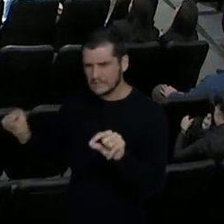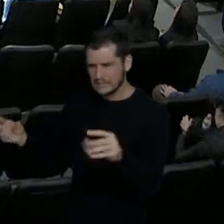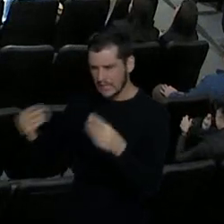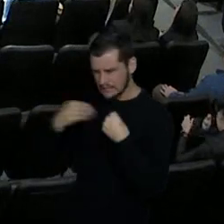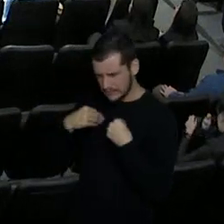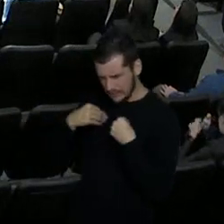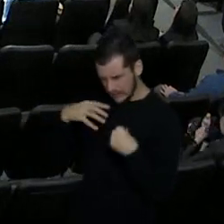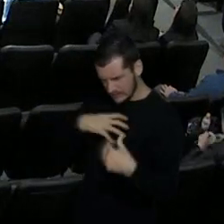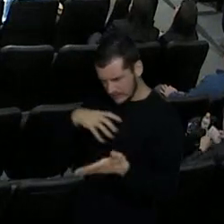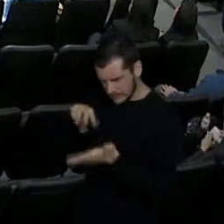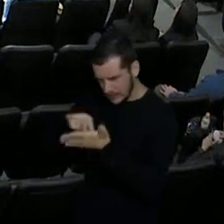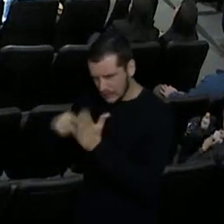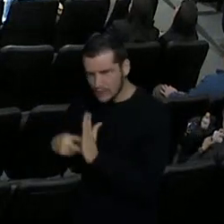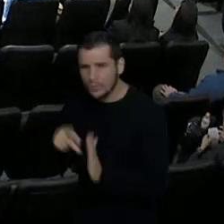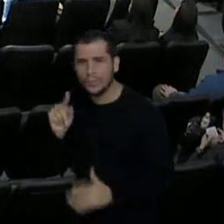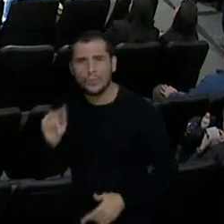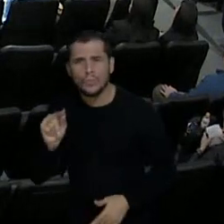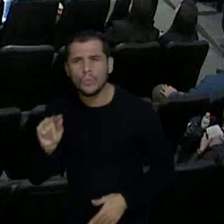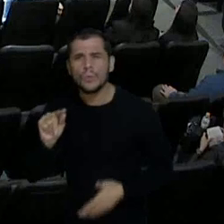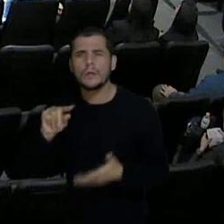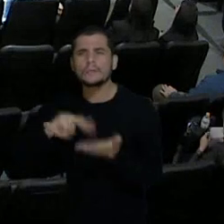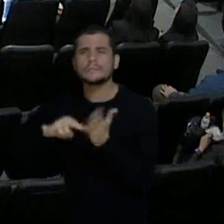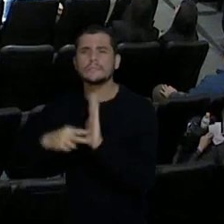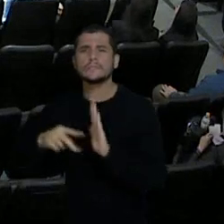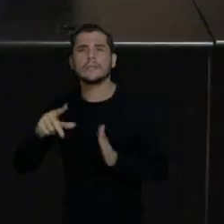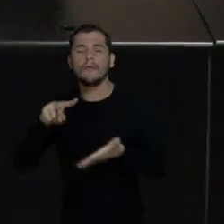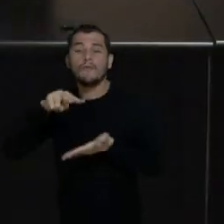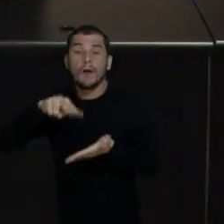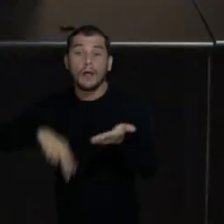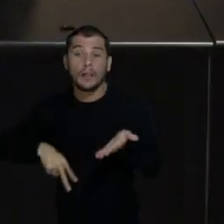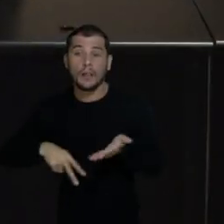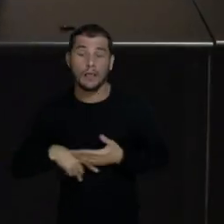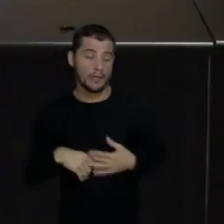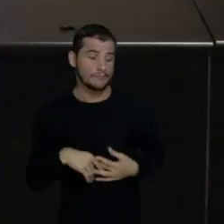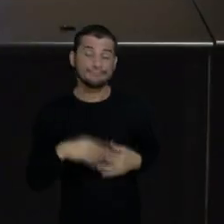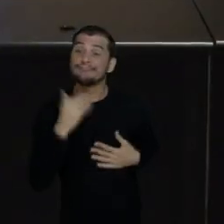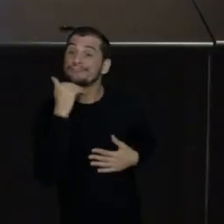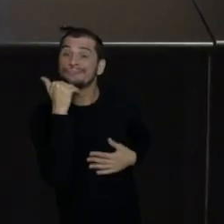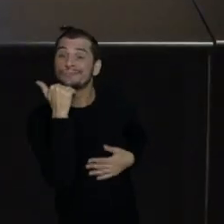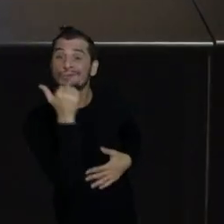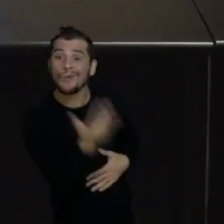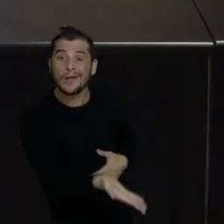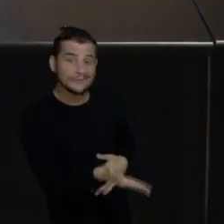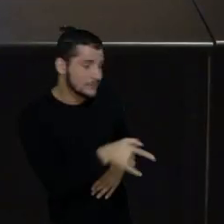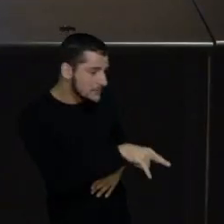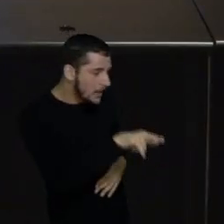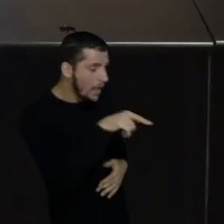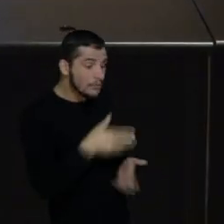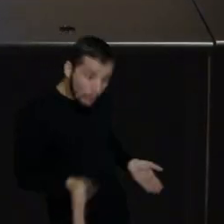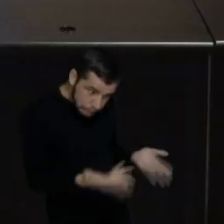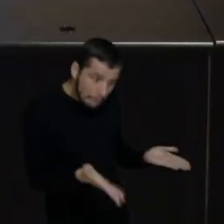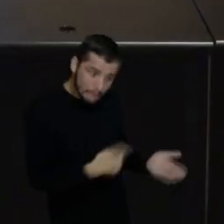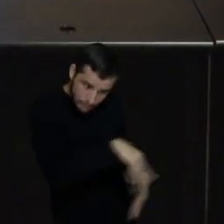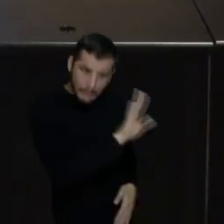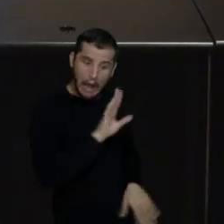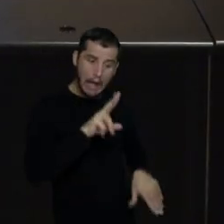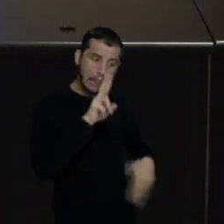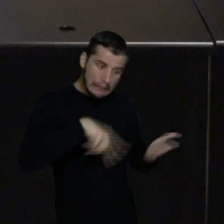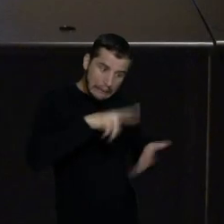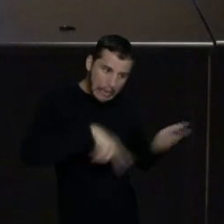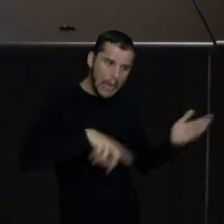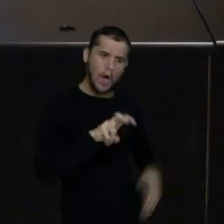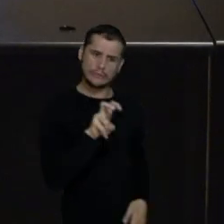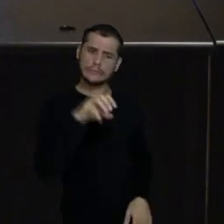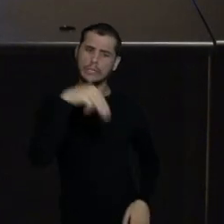é ler então não adianta a gente ficar do lado ou ficar falando pra criança vai lê aí Não ó vou te dar mais 5 minutos